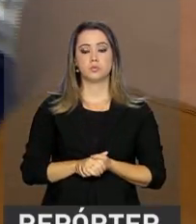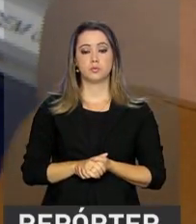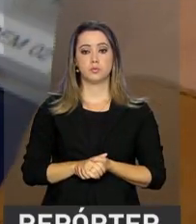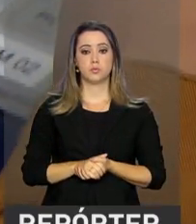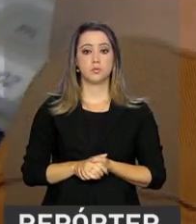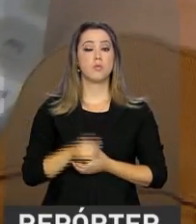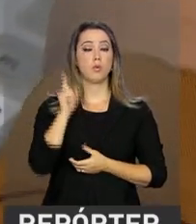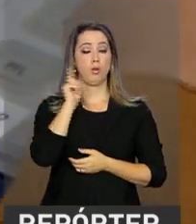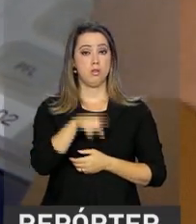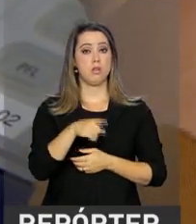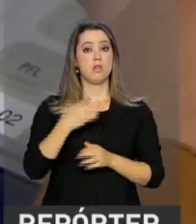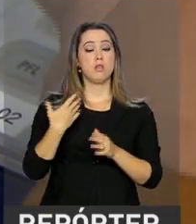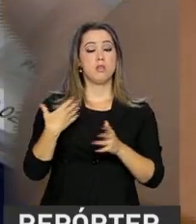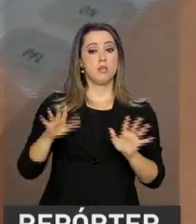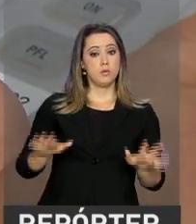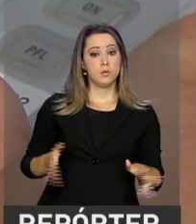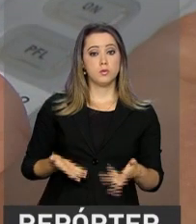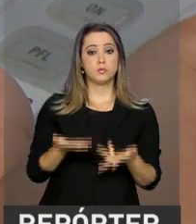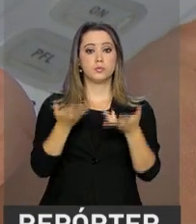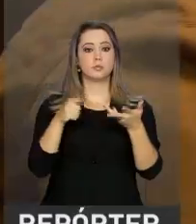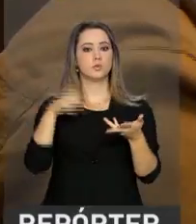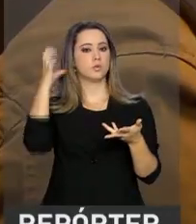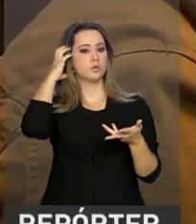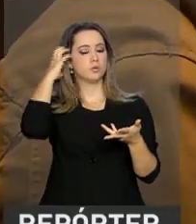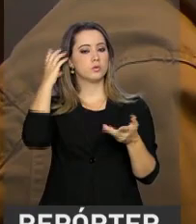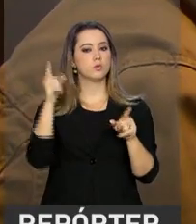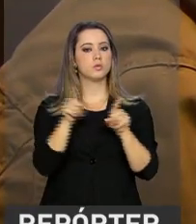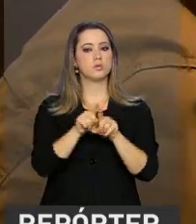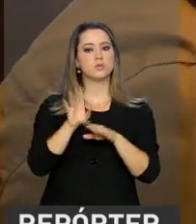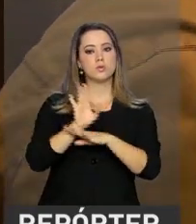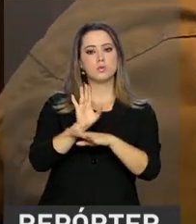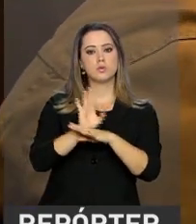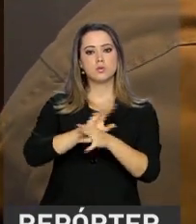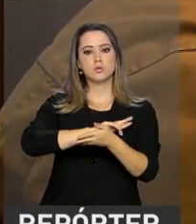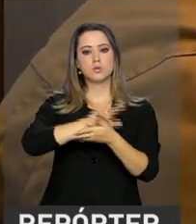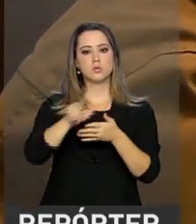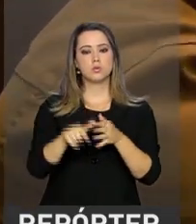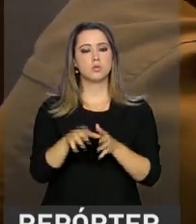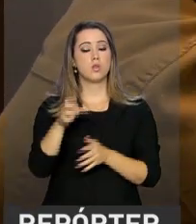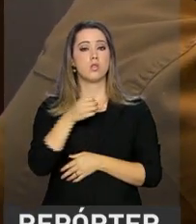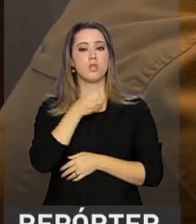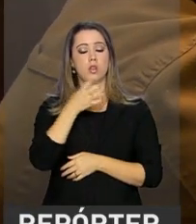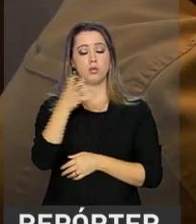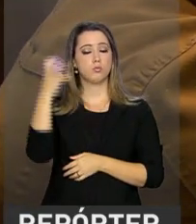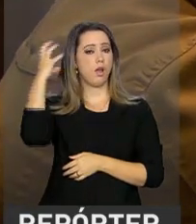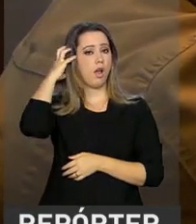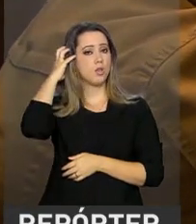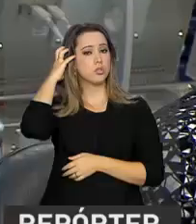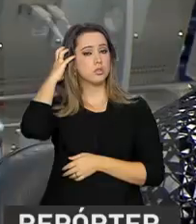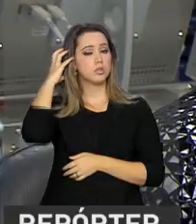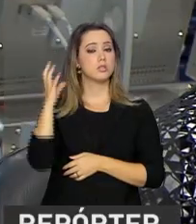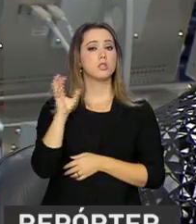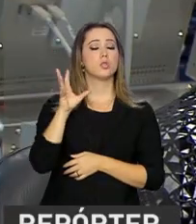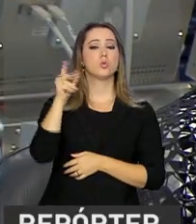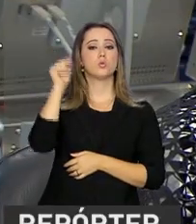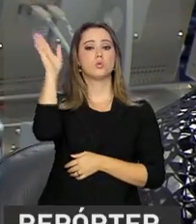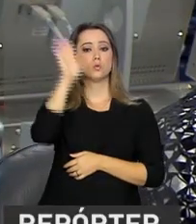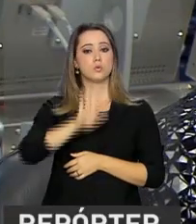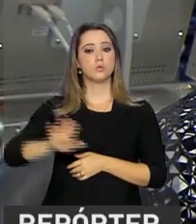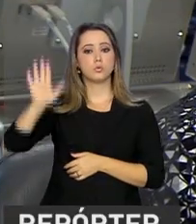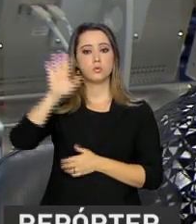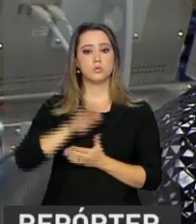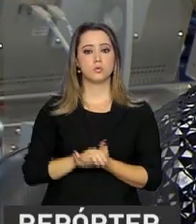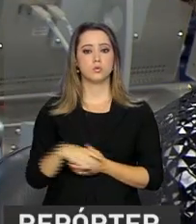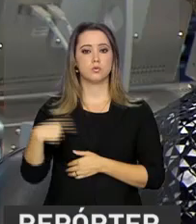ea produção do material da rede nacional de rádio conta com a colaboração de radialistas de todo o brasil o conteúdo que a